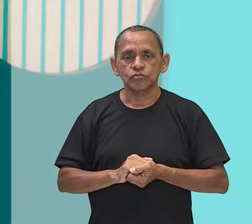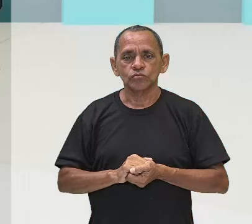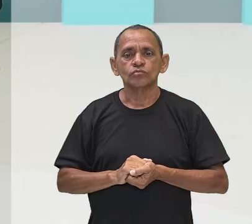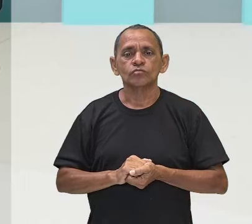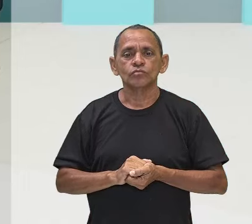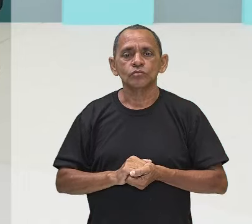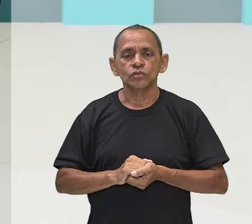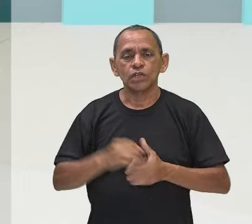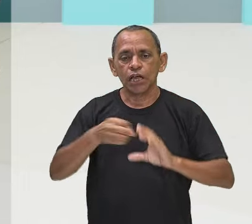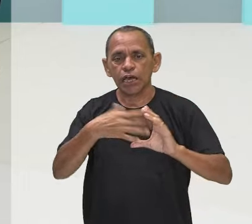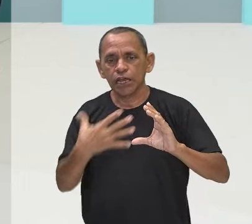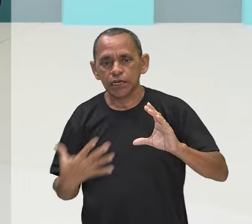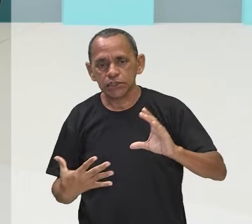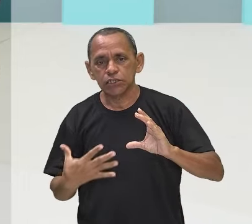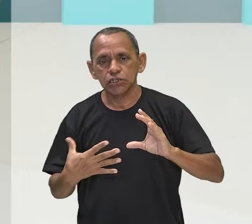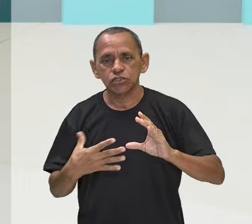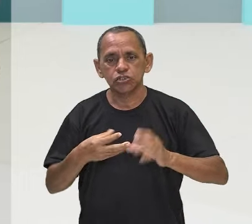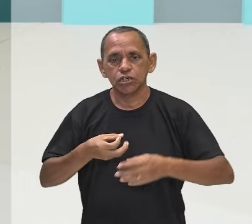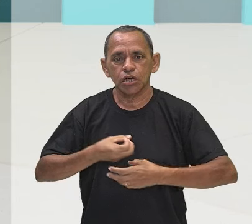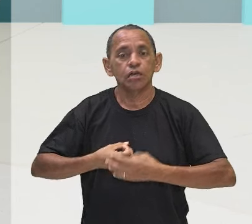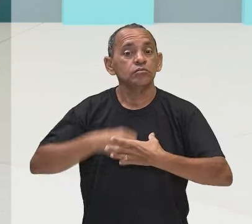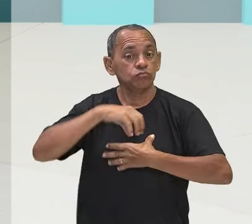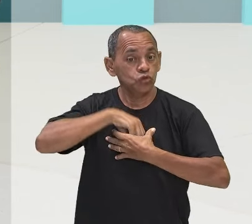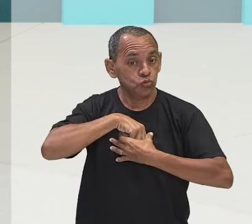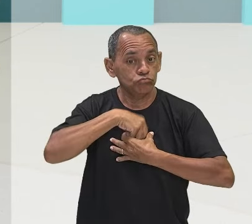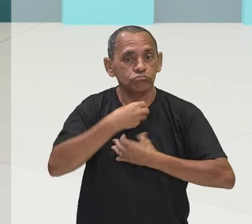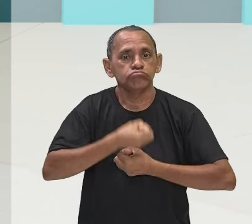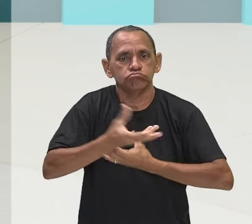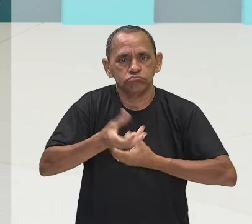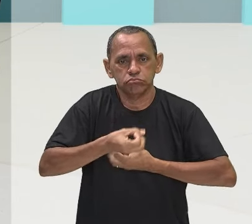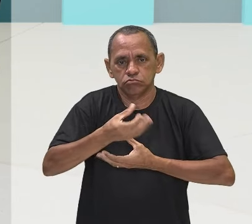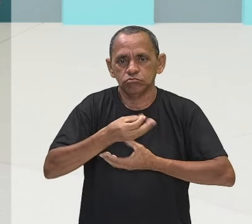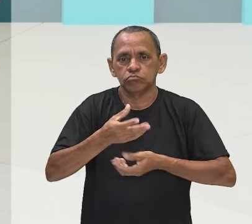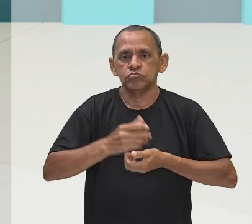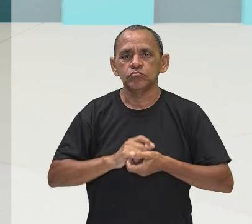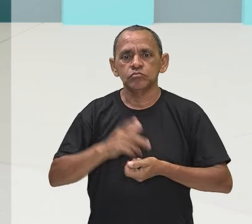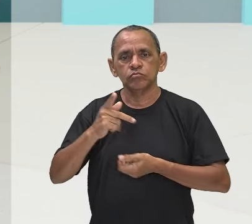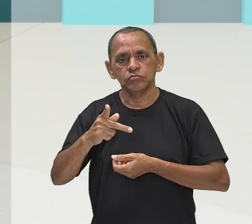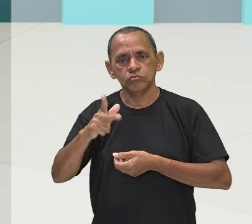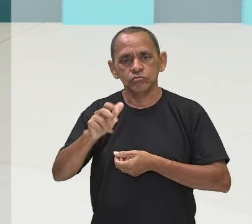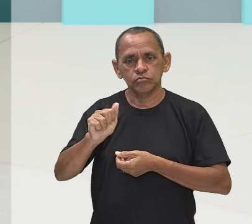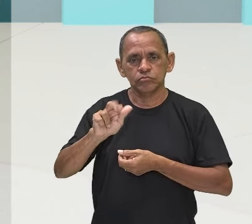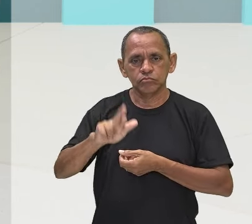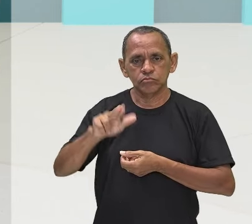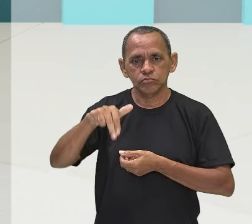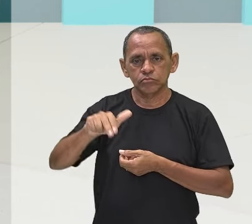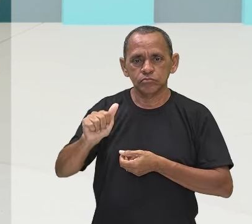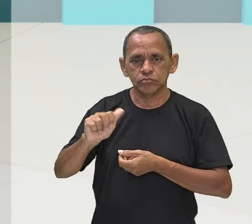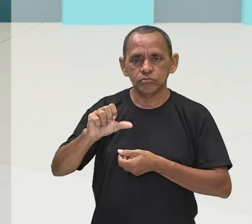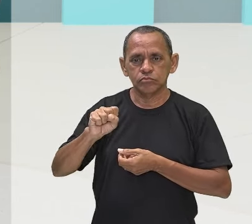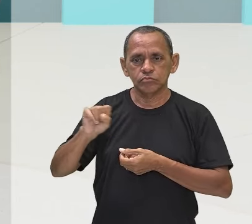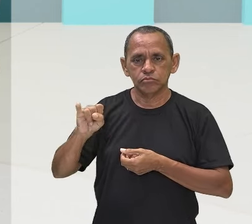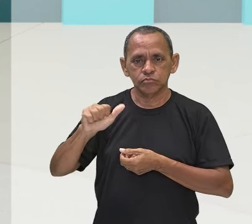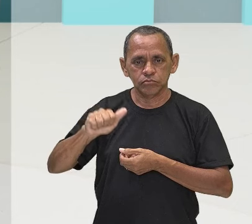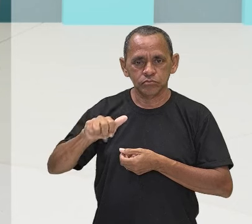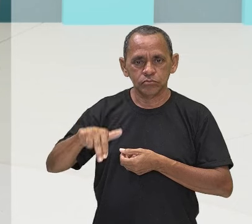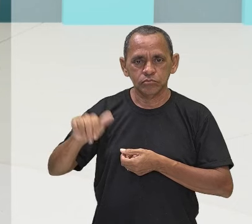aí. Olha o que vai aparecer aqui, características do parnasianismo. Então, nós temos a primeira característica, que